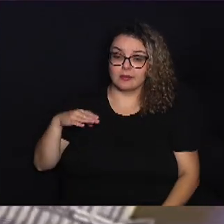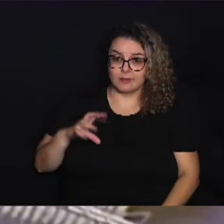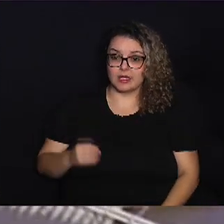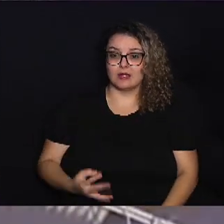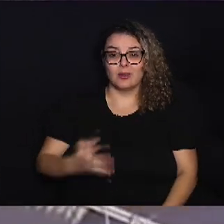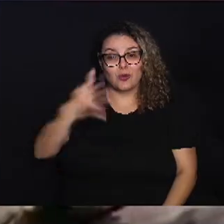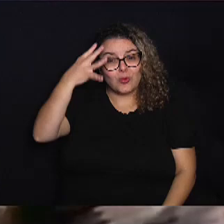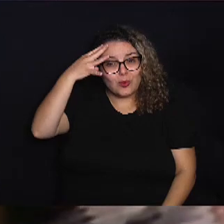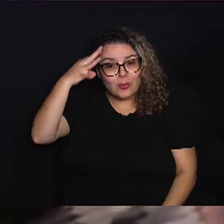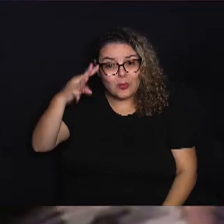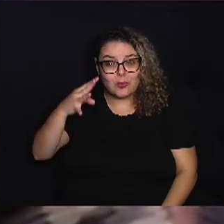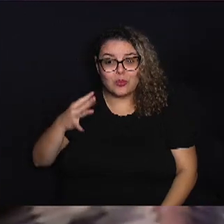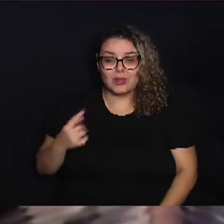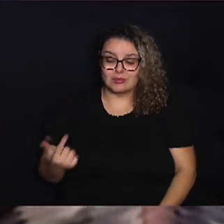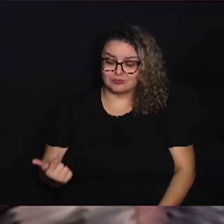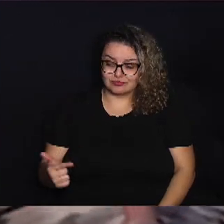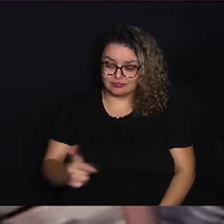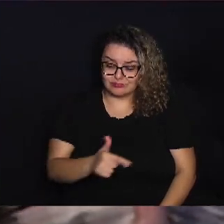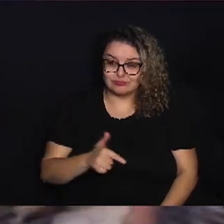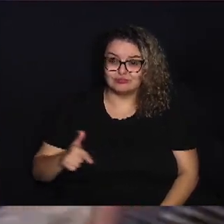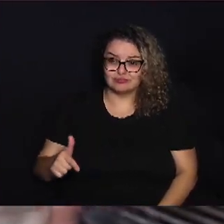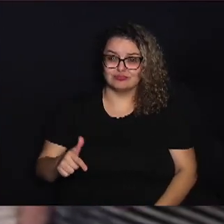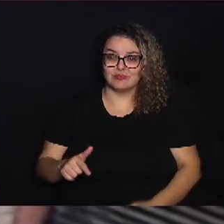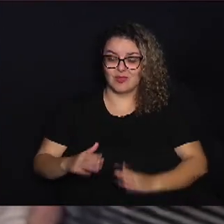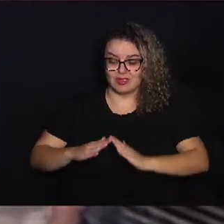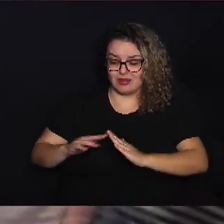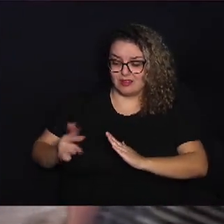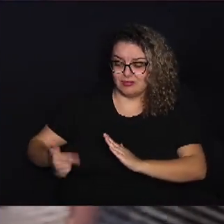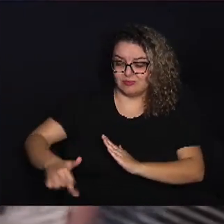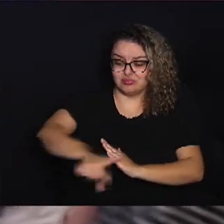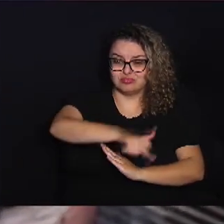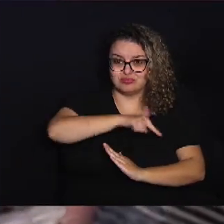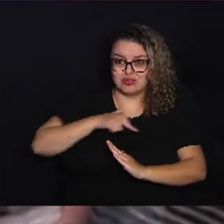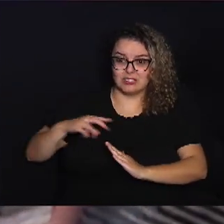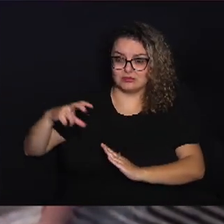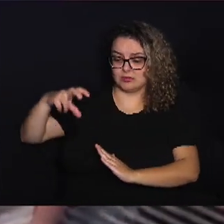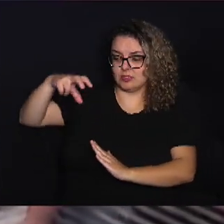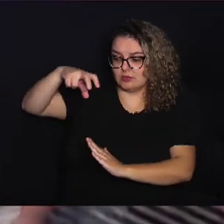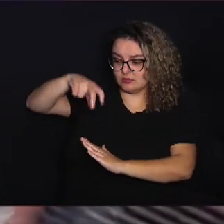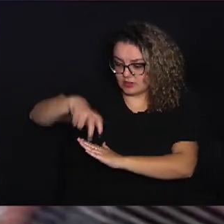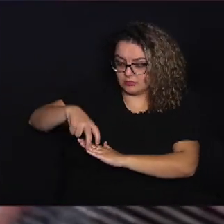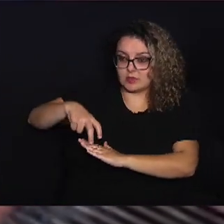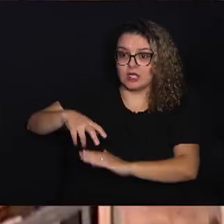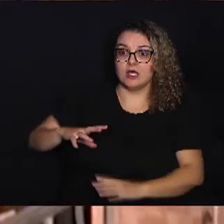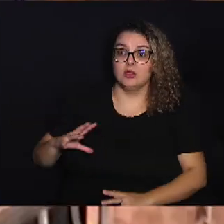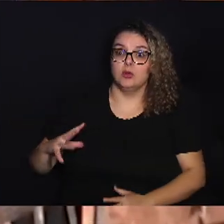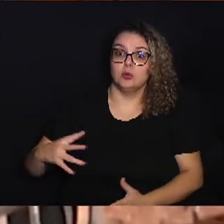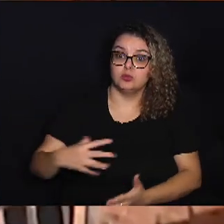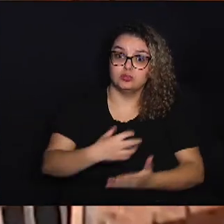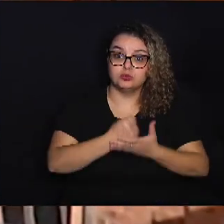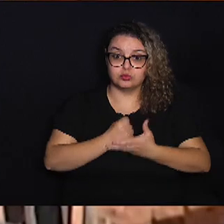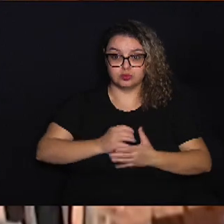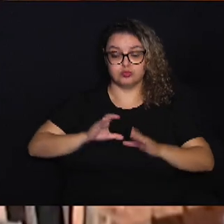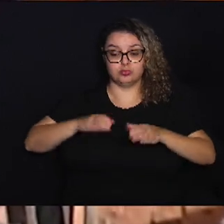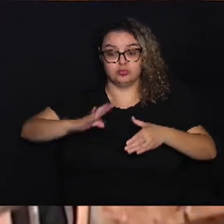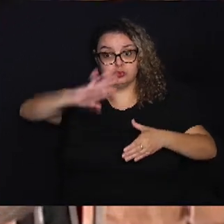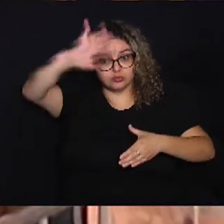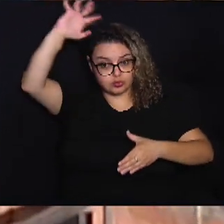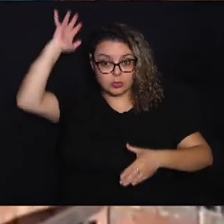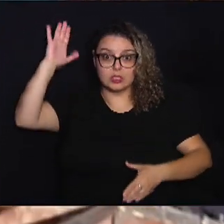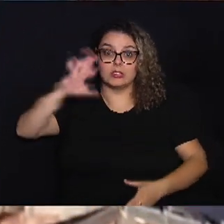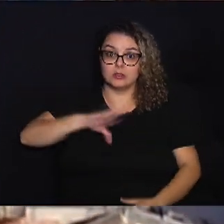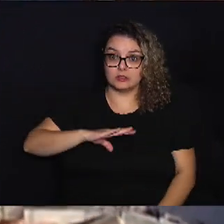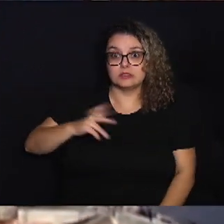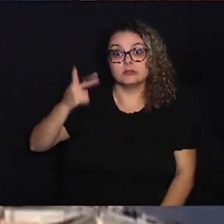4 dias ilhado em um telhado em Canoas, até ser resgatado por uma força-tarefa do Corpo de Bombeiros da cidade de